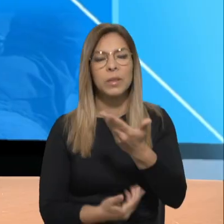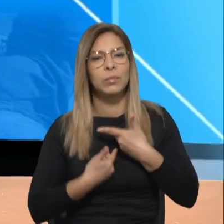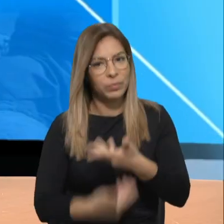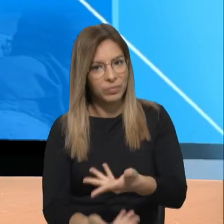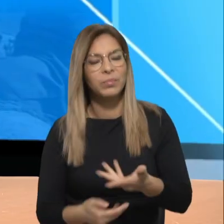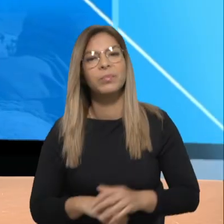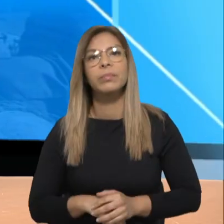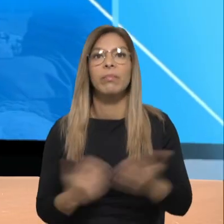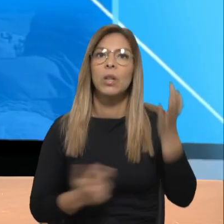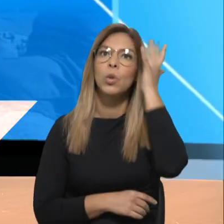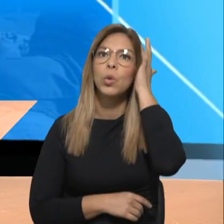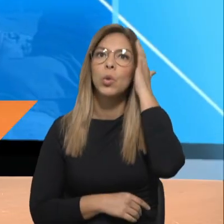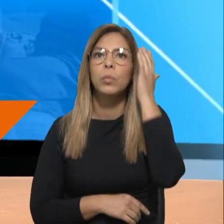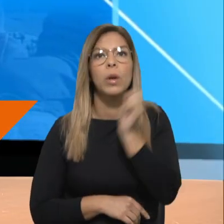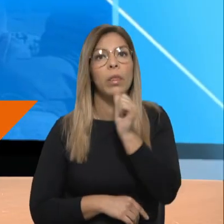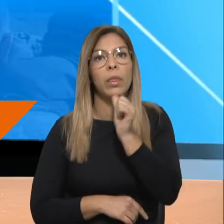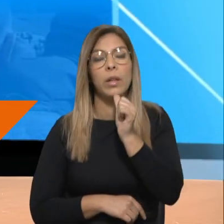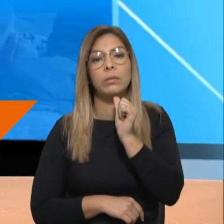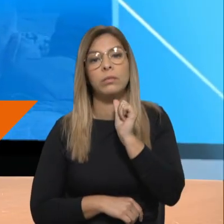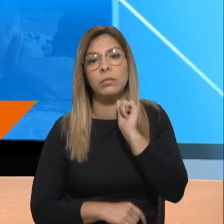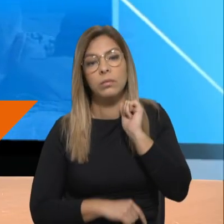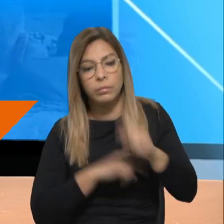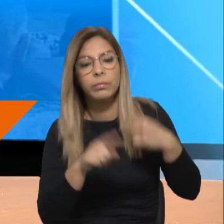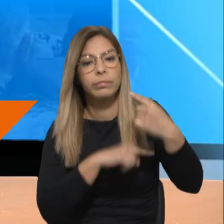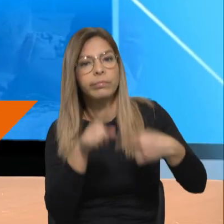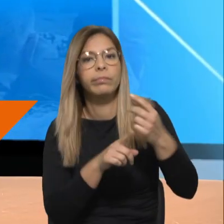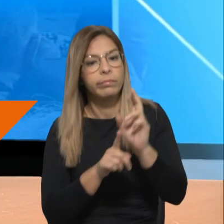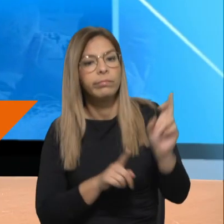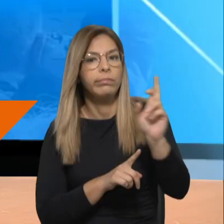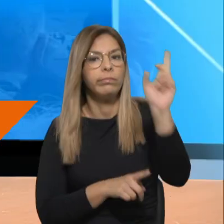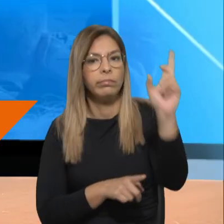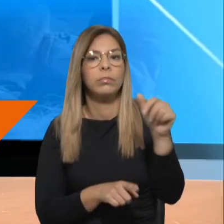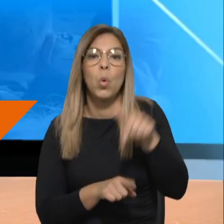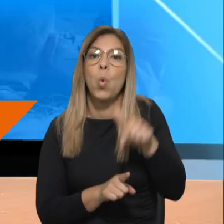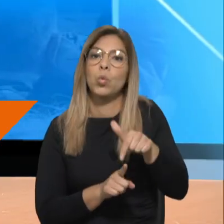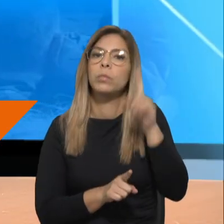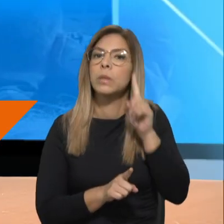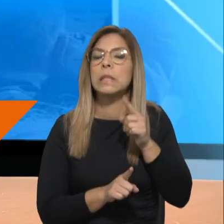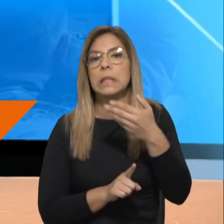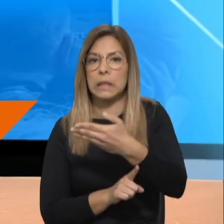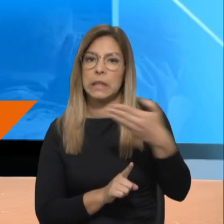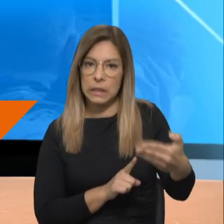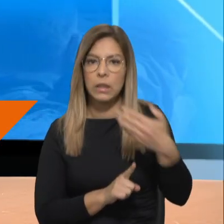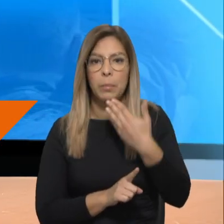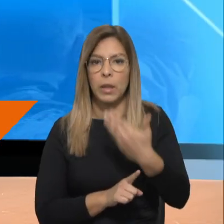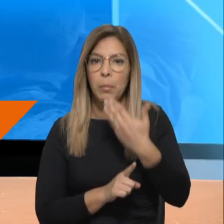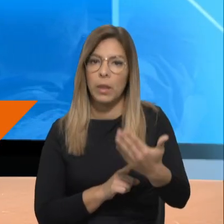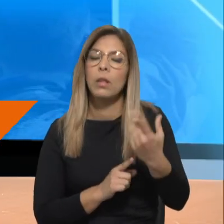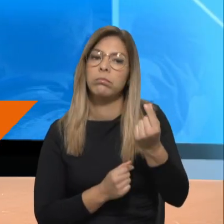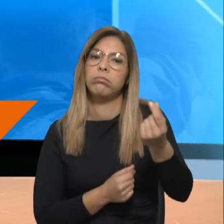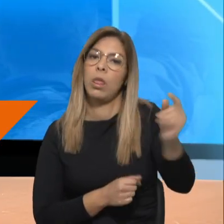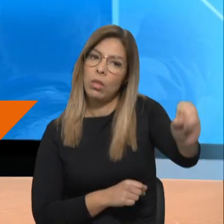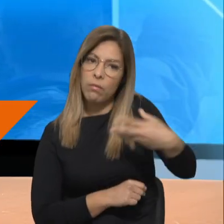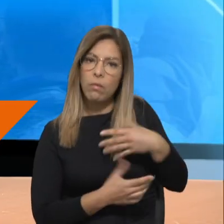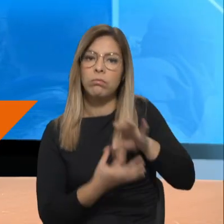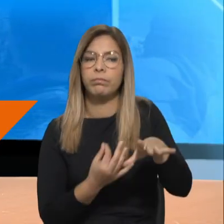Pois, estes números estão a ser atualizados diariamente. À data de hoje, efetivamente, temos estes 77 pedidos de compensação financeira, que foram,